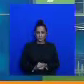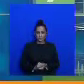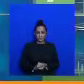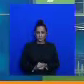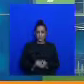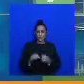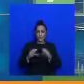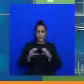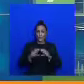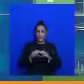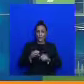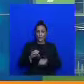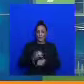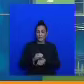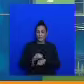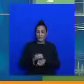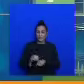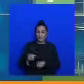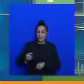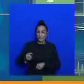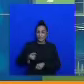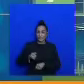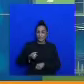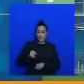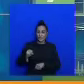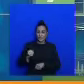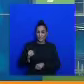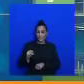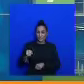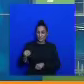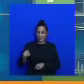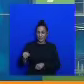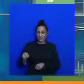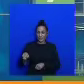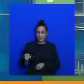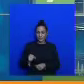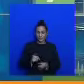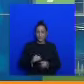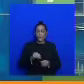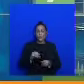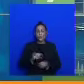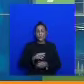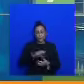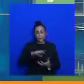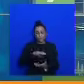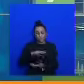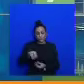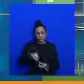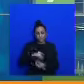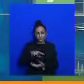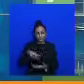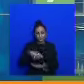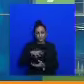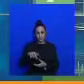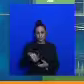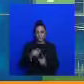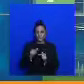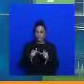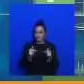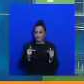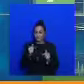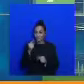Bola cinza, número 88. Cinza, 88. O globo segue girando, você chamando, a sorte